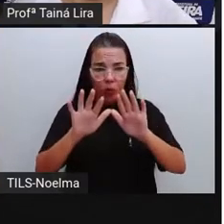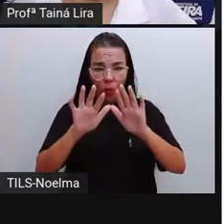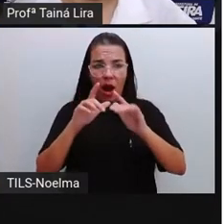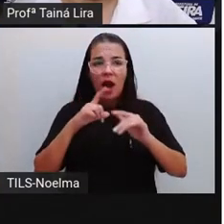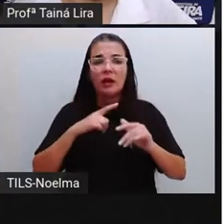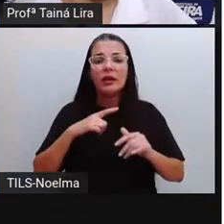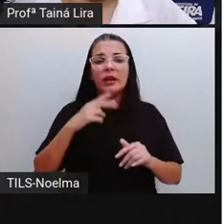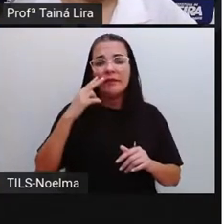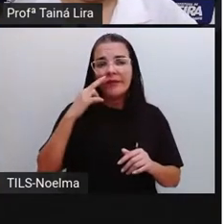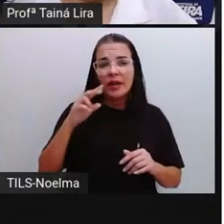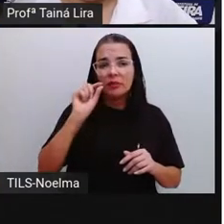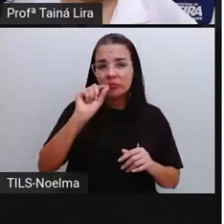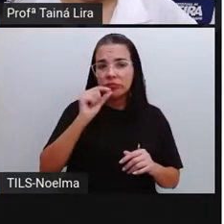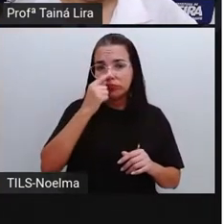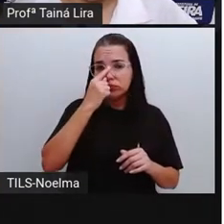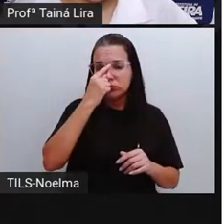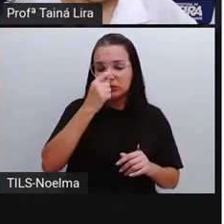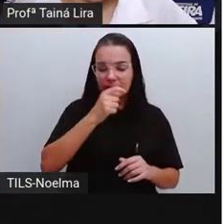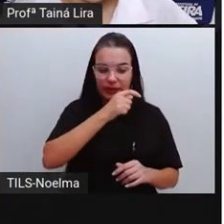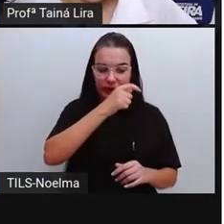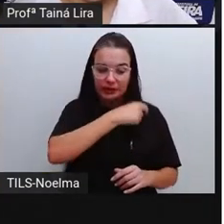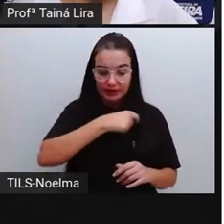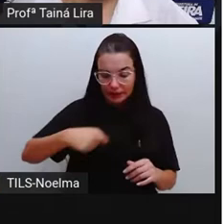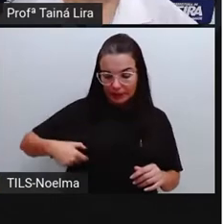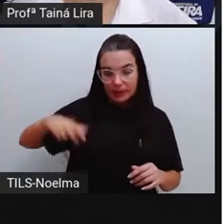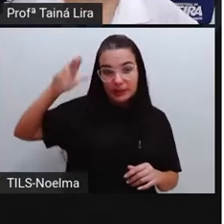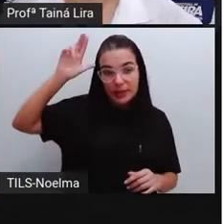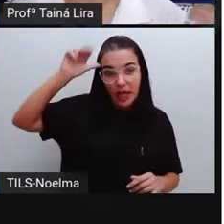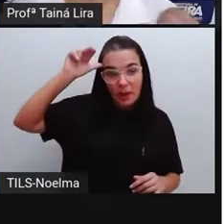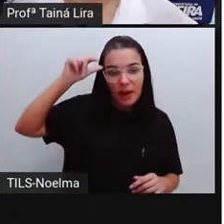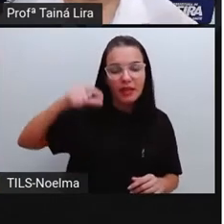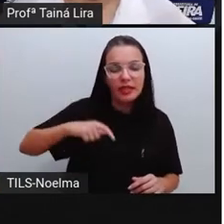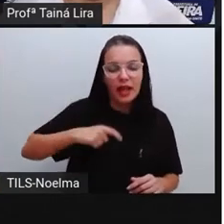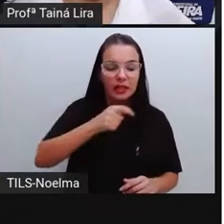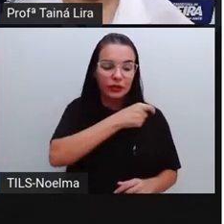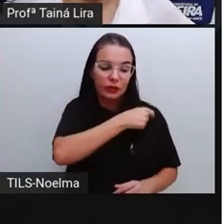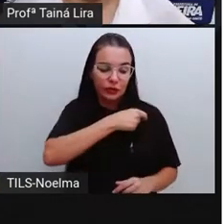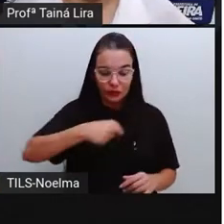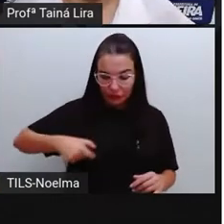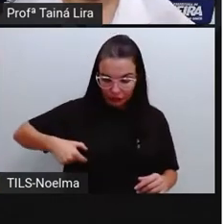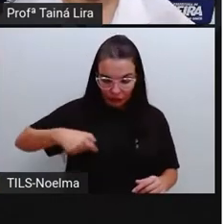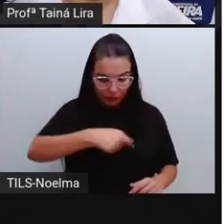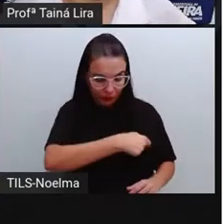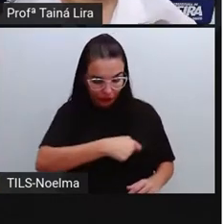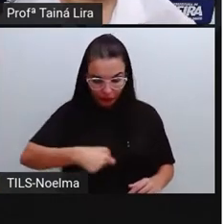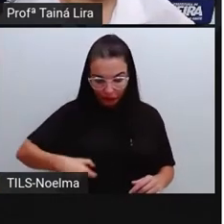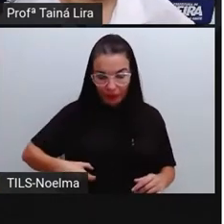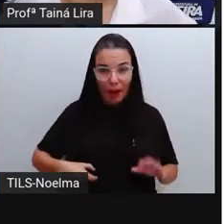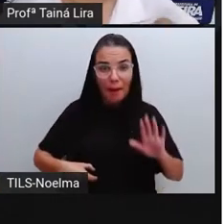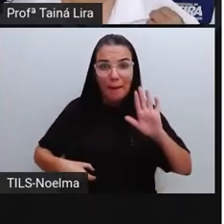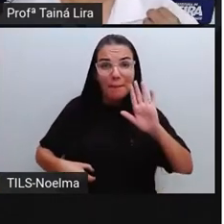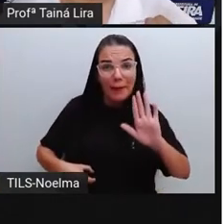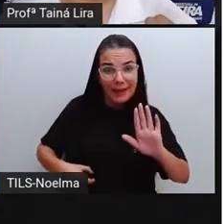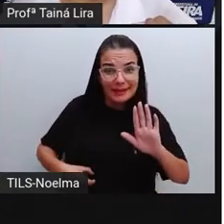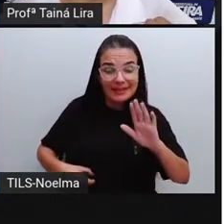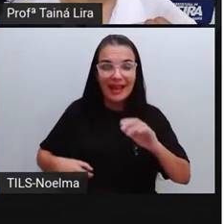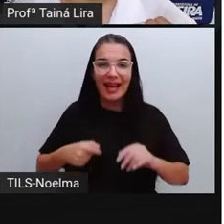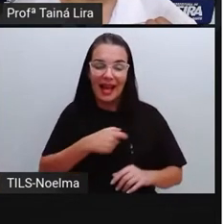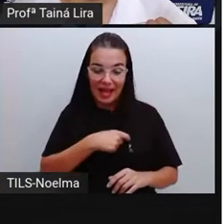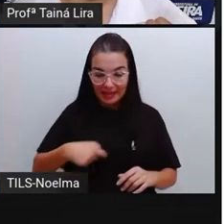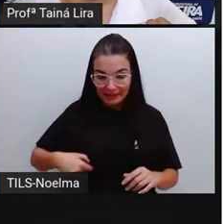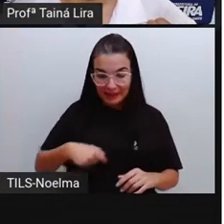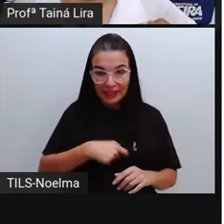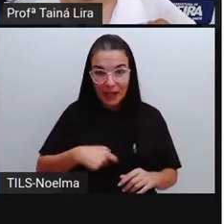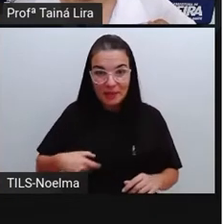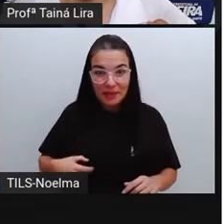ela tem listras, ó, em pezinha. Só que a nossa zebrinha da história tem listras deitadas,